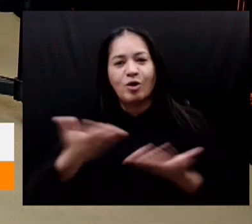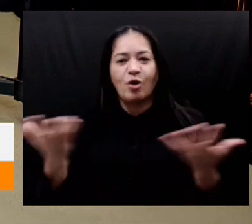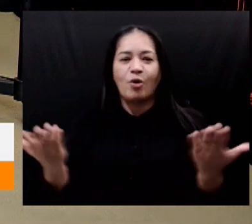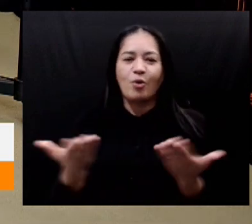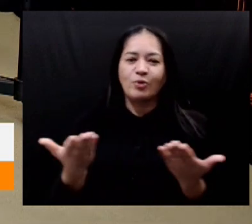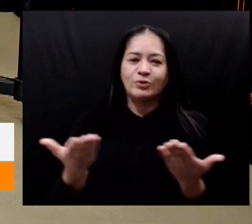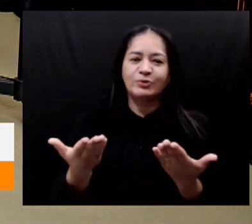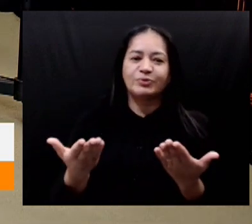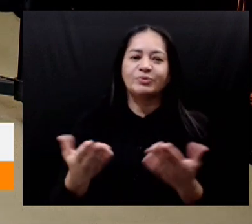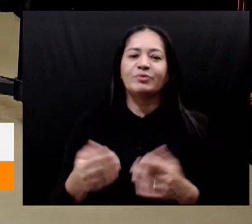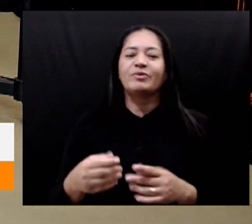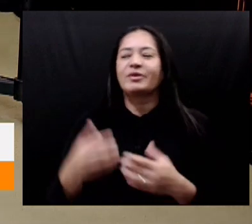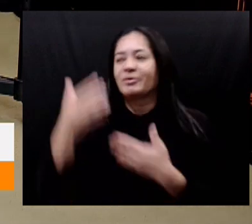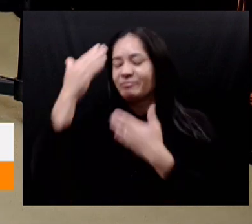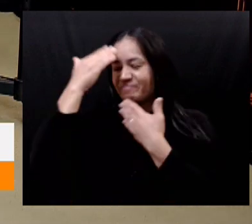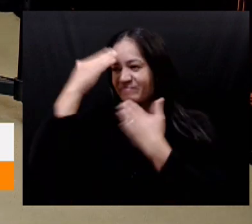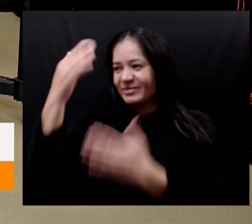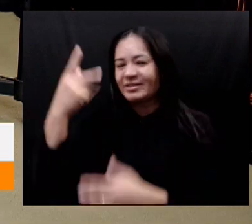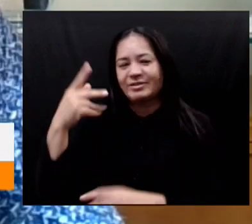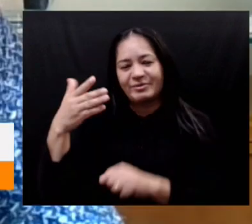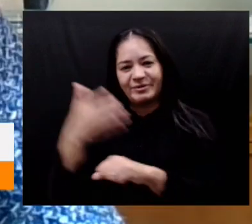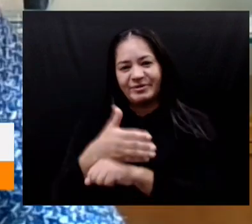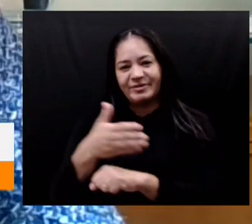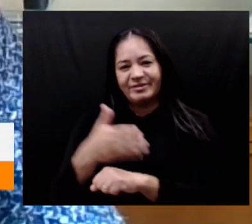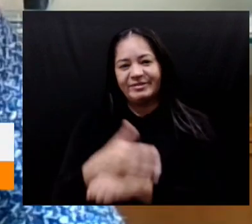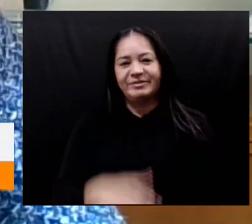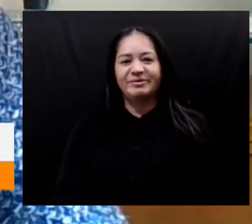Muito obrigada pela sua participação, viu, Arlete?